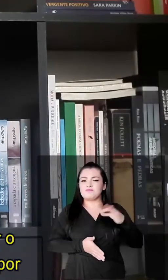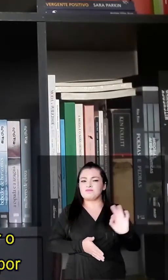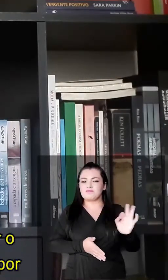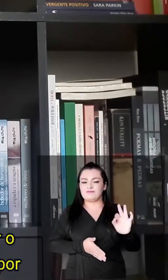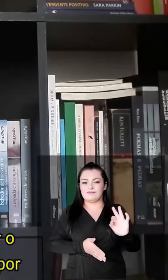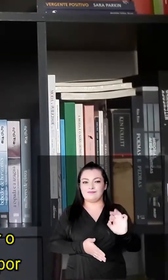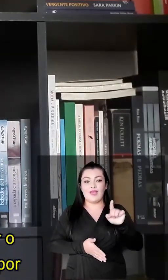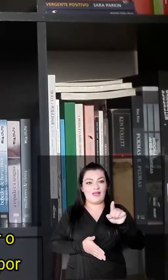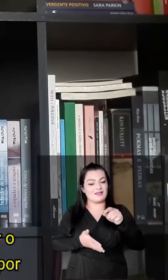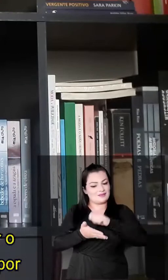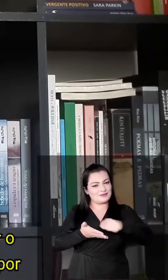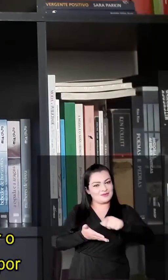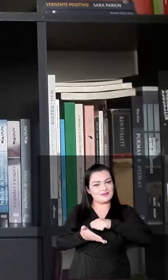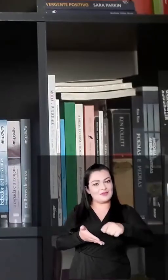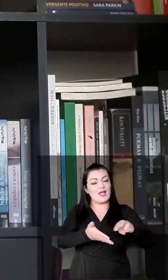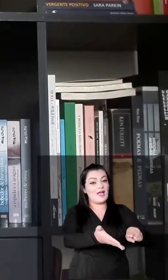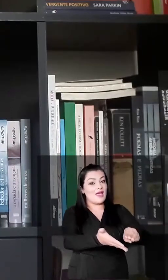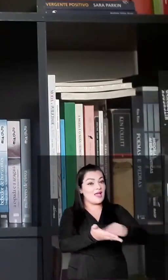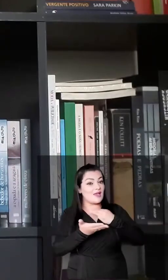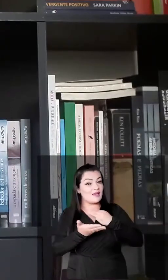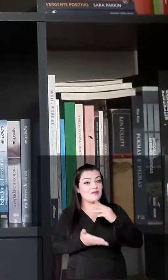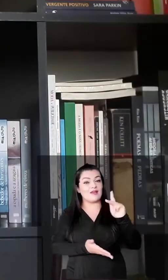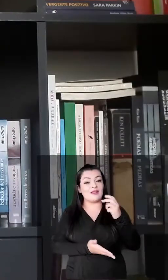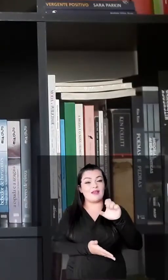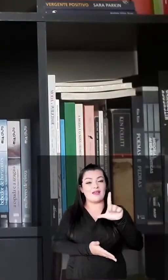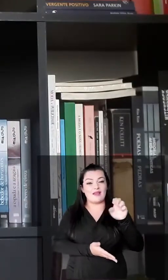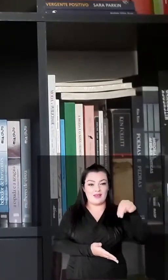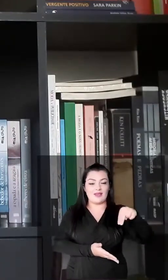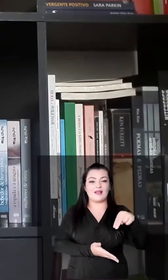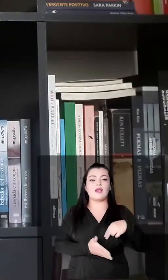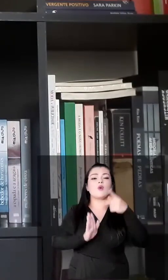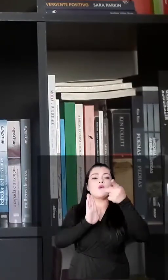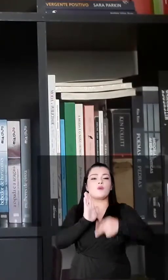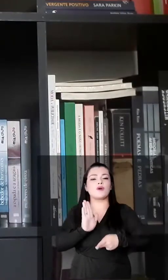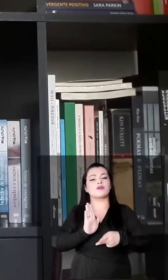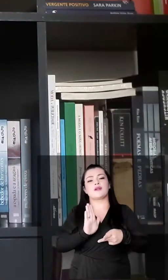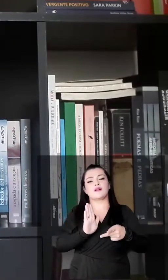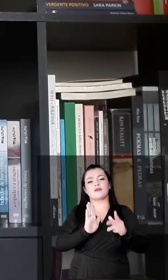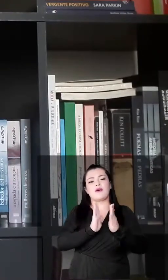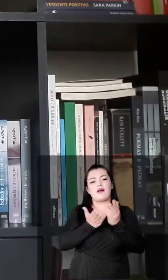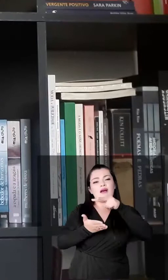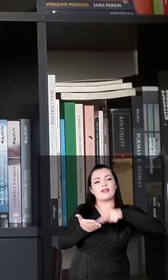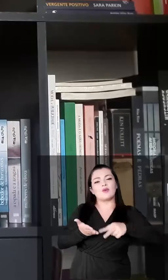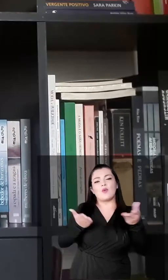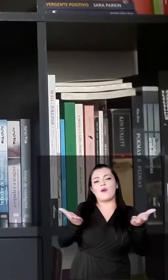Essa é uma reflexão enviada por Ellen Queiroga para o projeto A Palavra no Agora, do Museu da Língua Portuguesa.